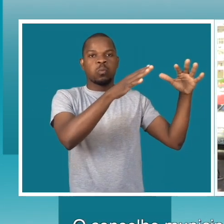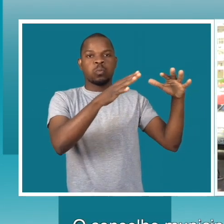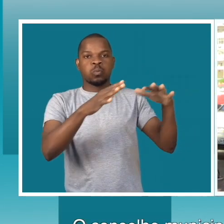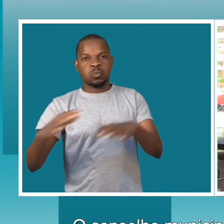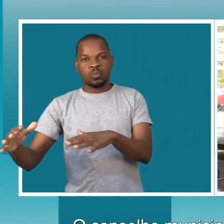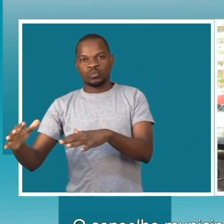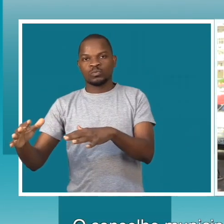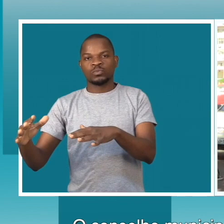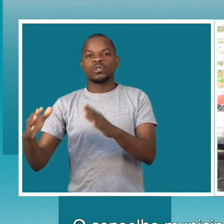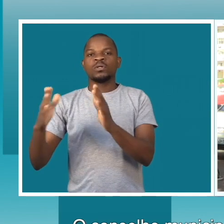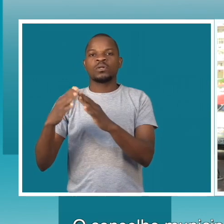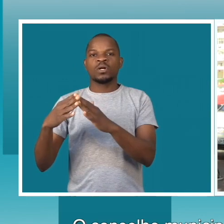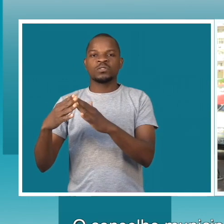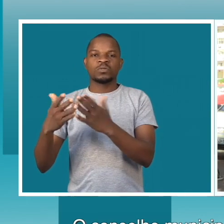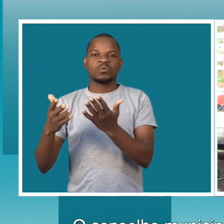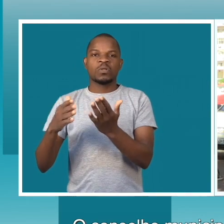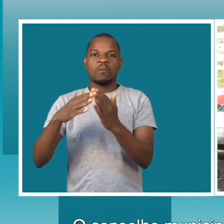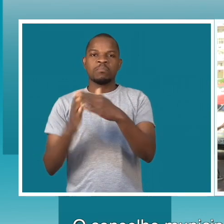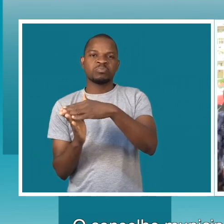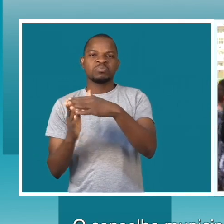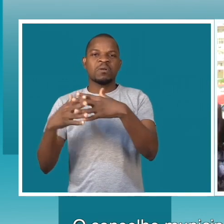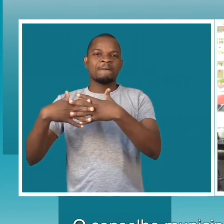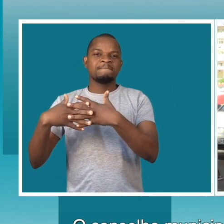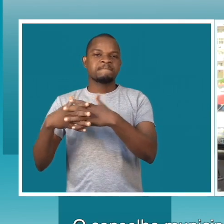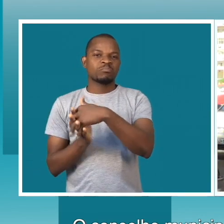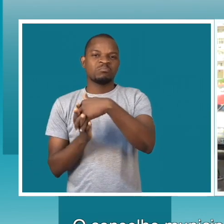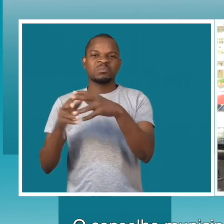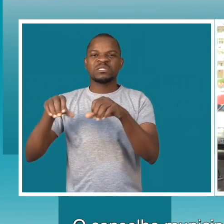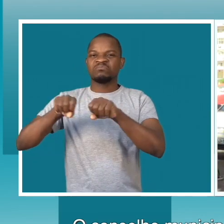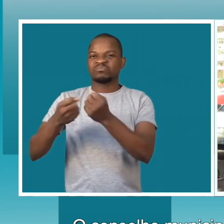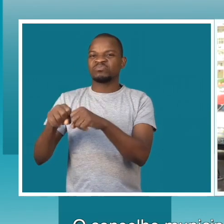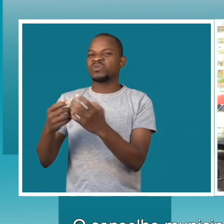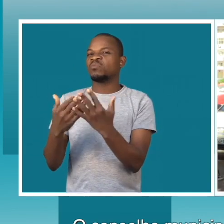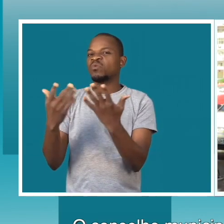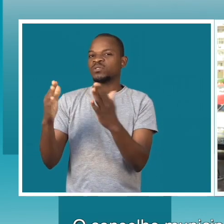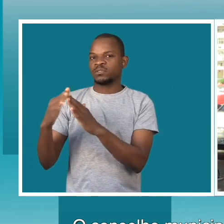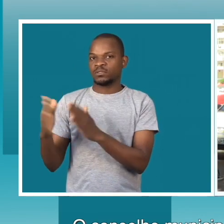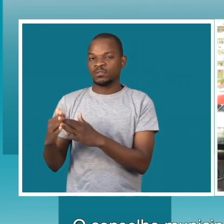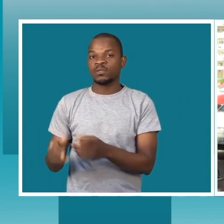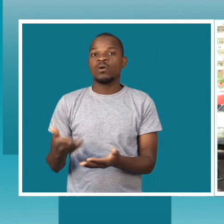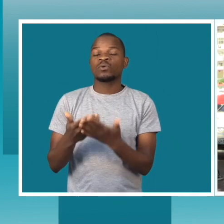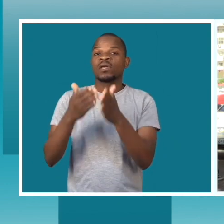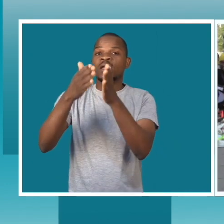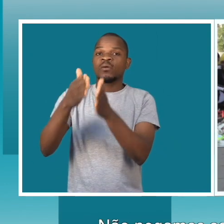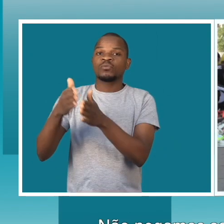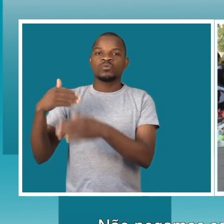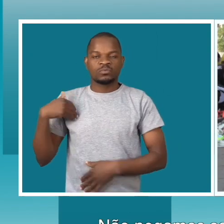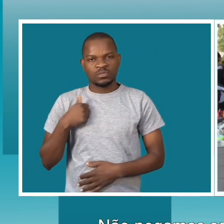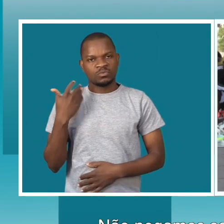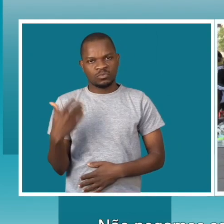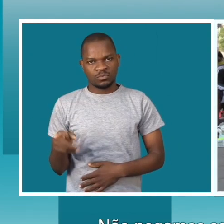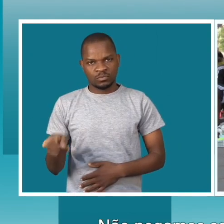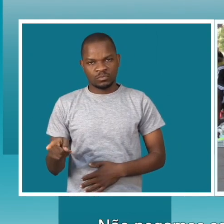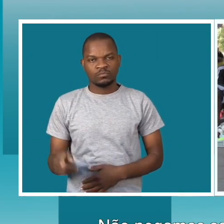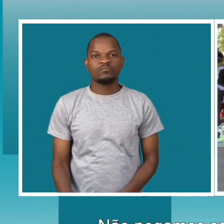E o Conselho Municipal foi chamado à responsabilidade. Mas as pessoas estavam a viver num lugar inapropriado. Nesse momento não